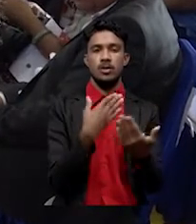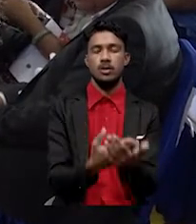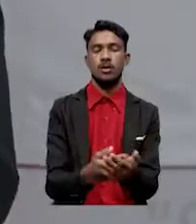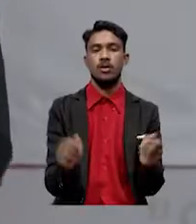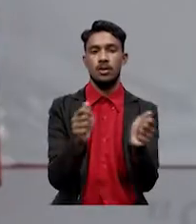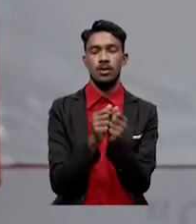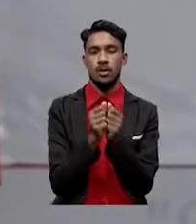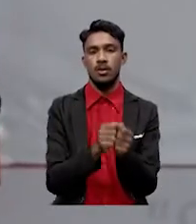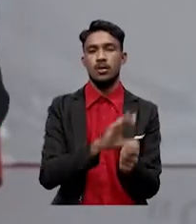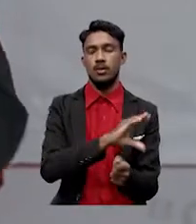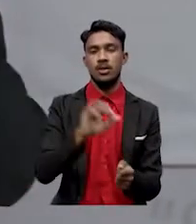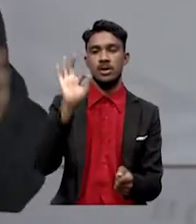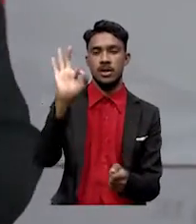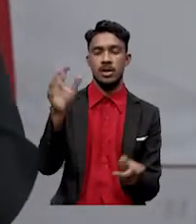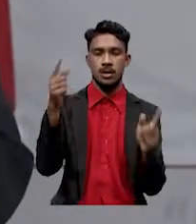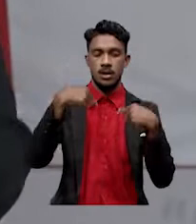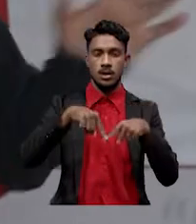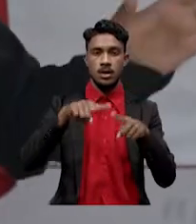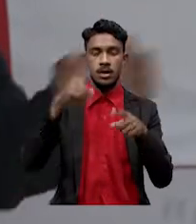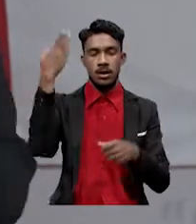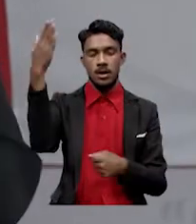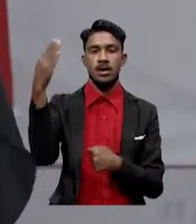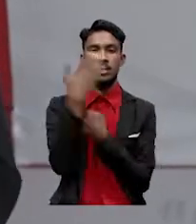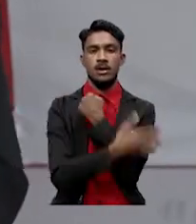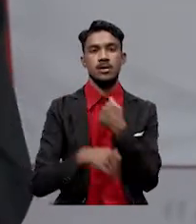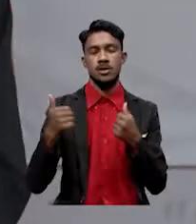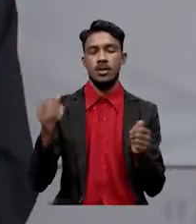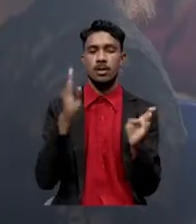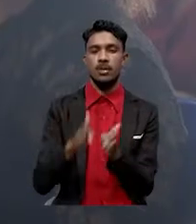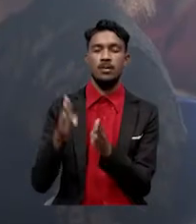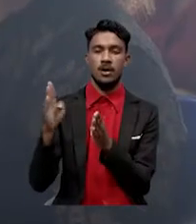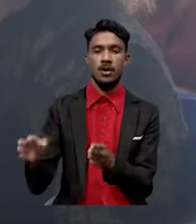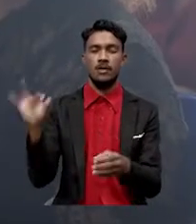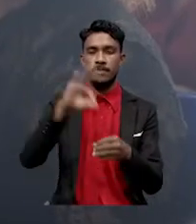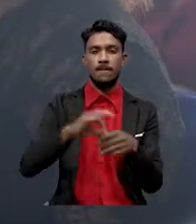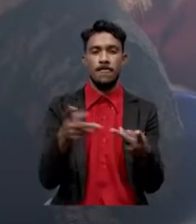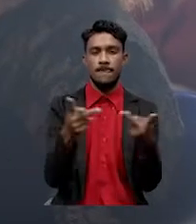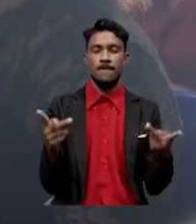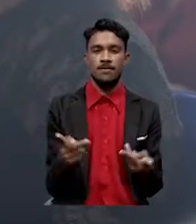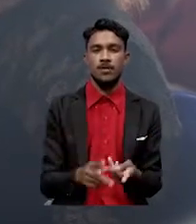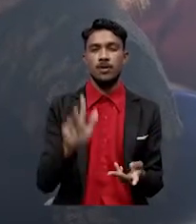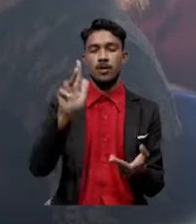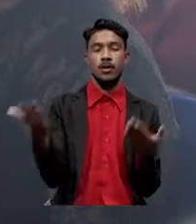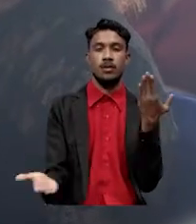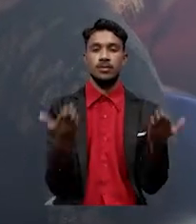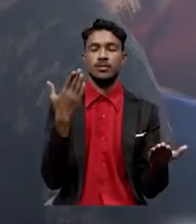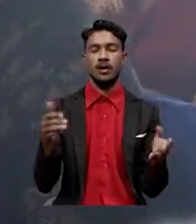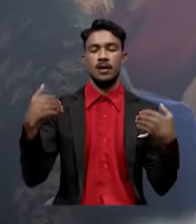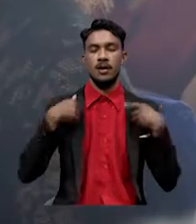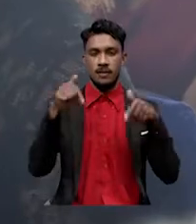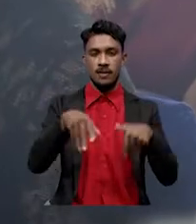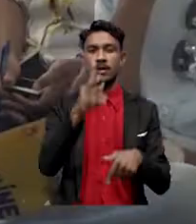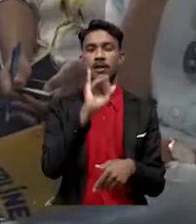CIA Ia Diaspora. Além de ne, preparamos centro de votação paralelo tolo, nebe se estabelece